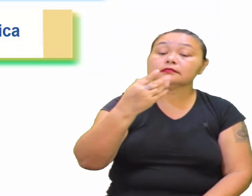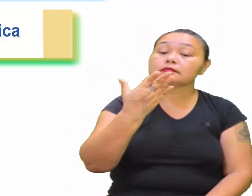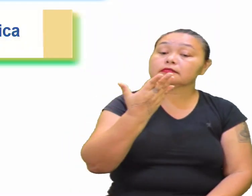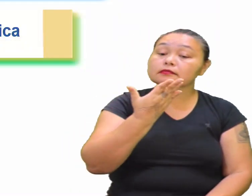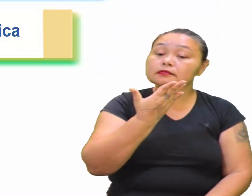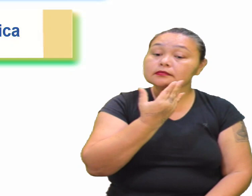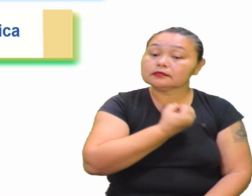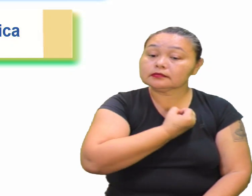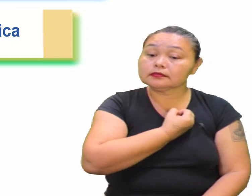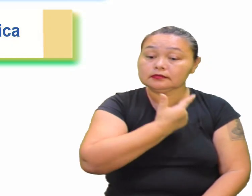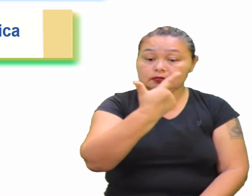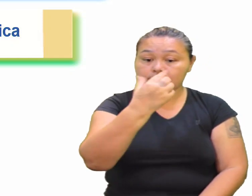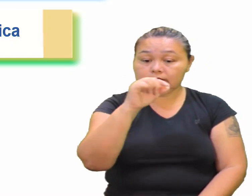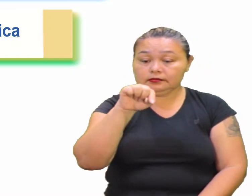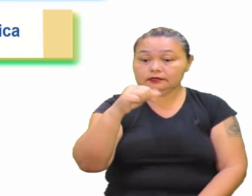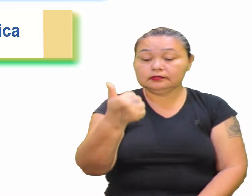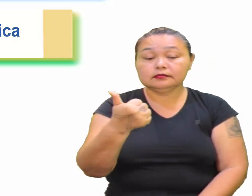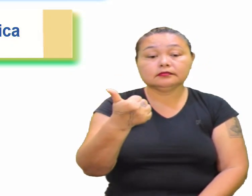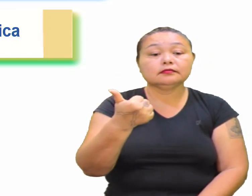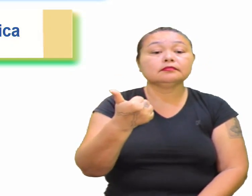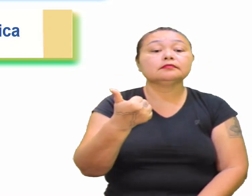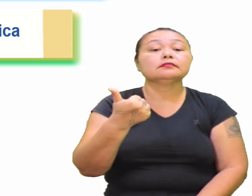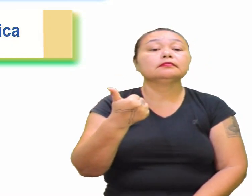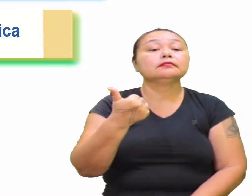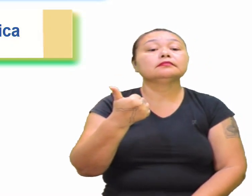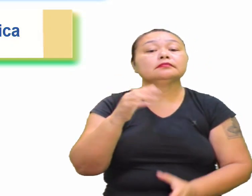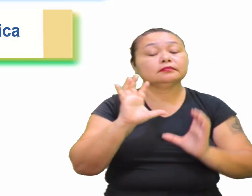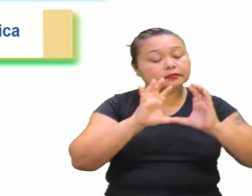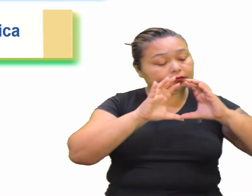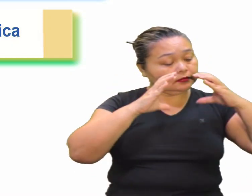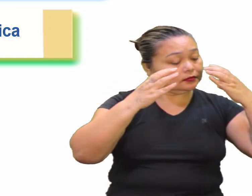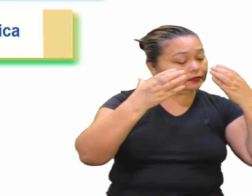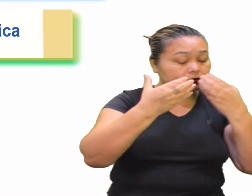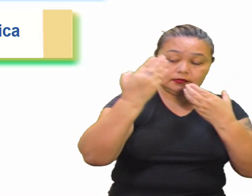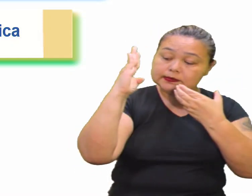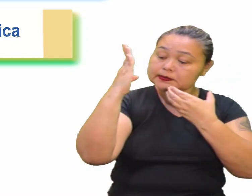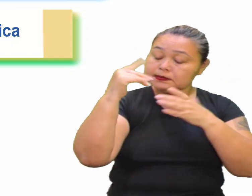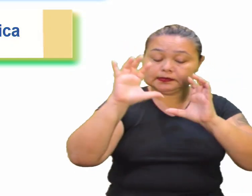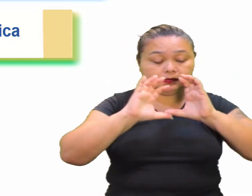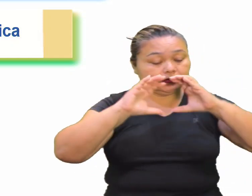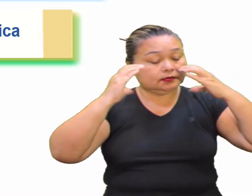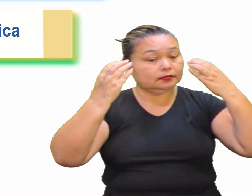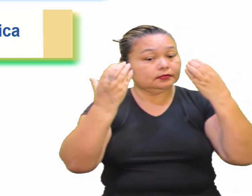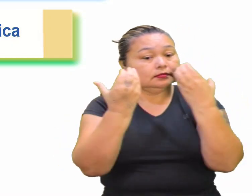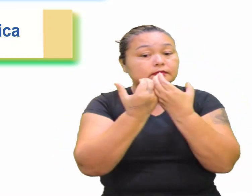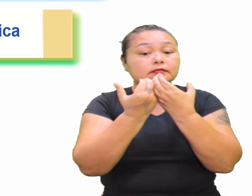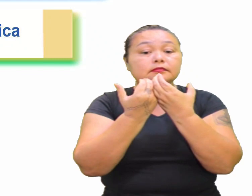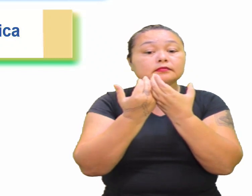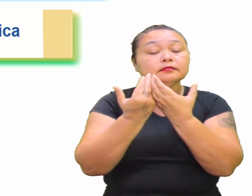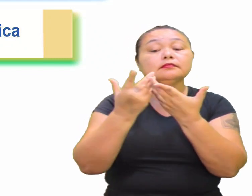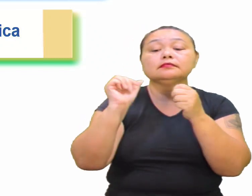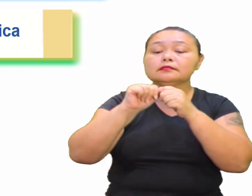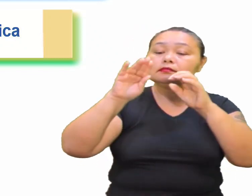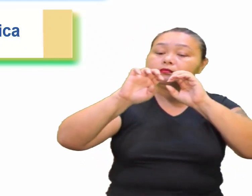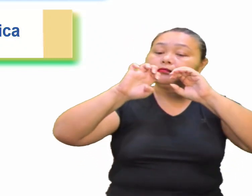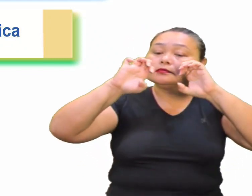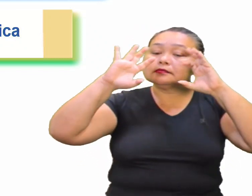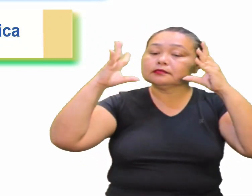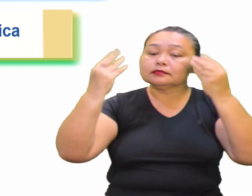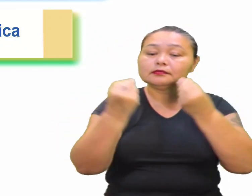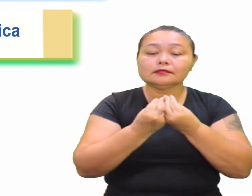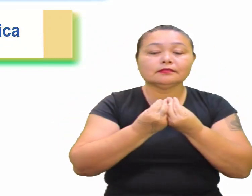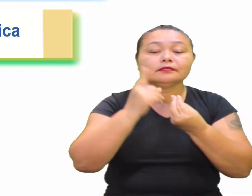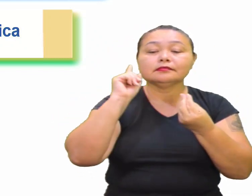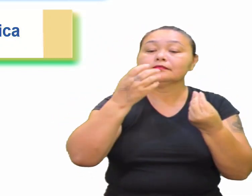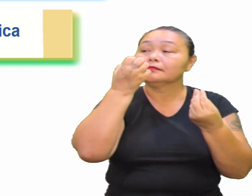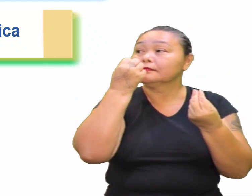ser tratado comunidades biológicas. Então, a gente continua, né, com essa ecologia, que é muito